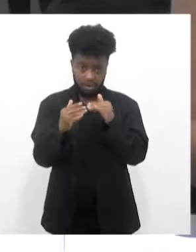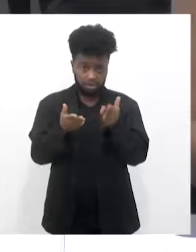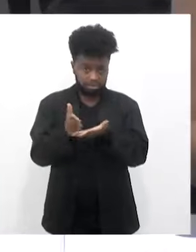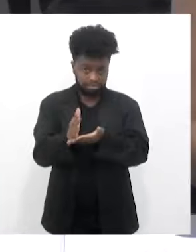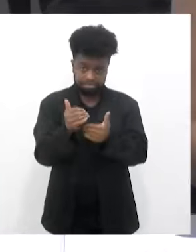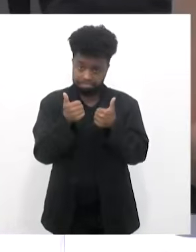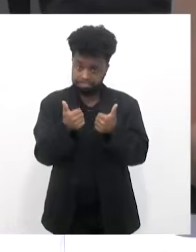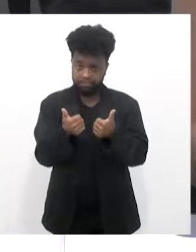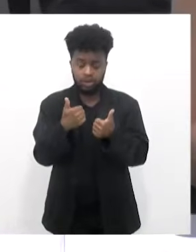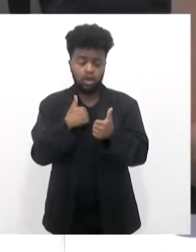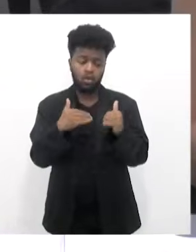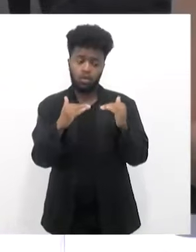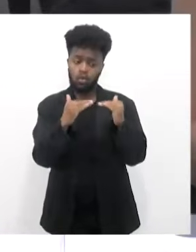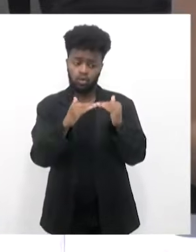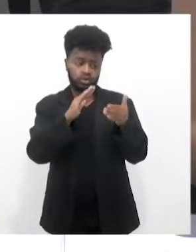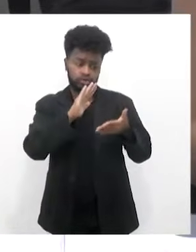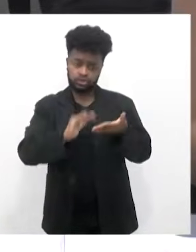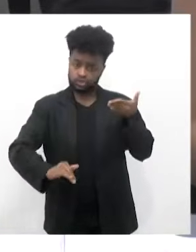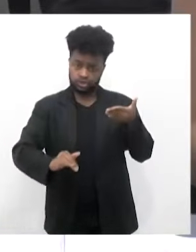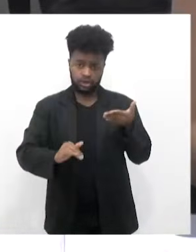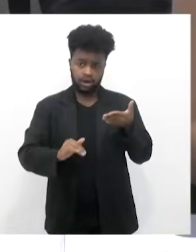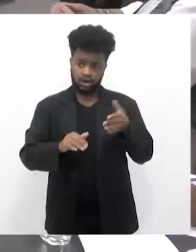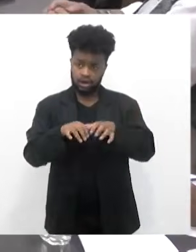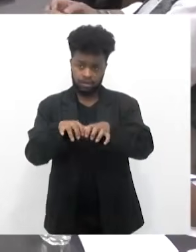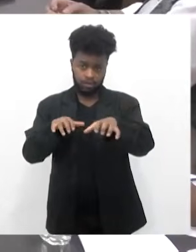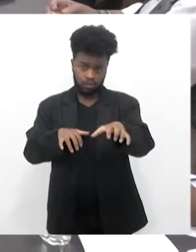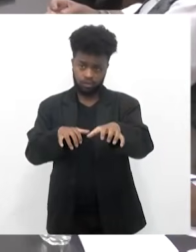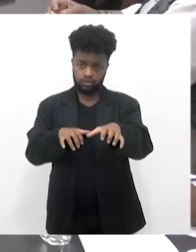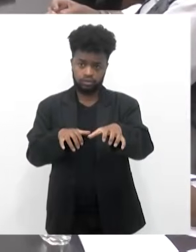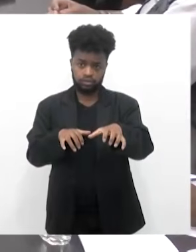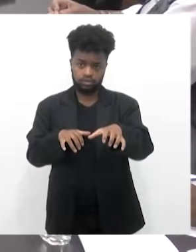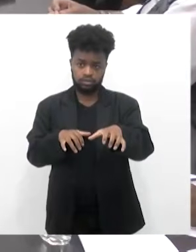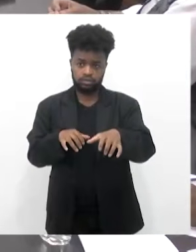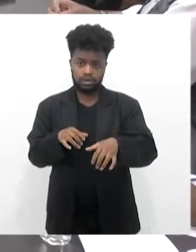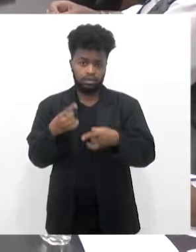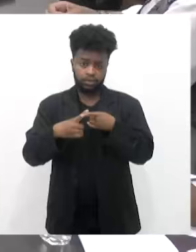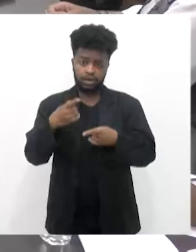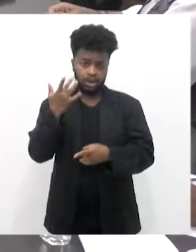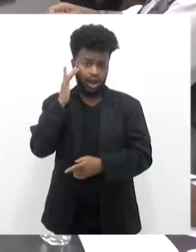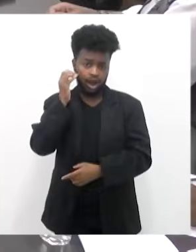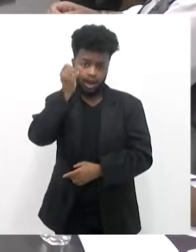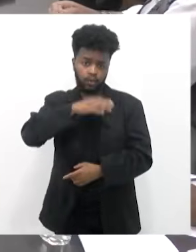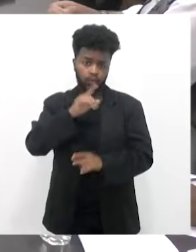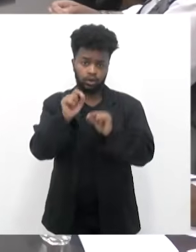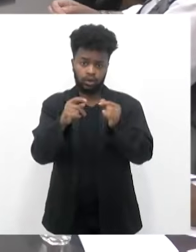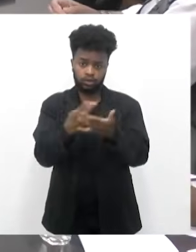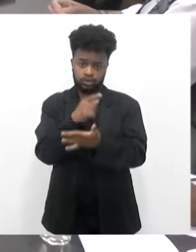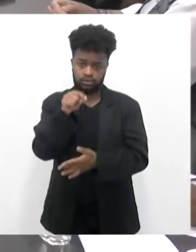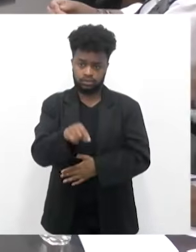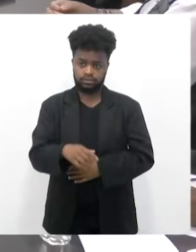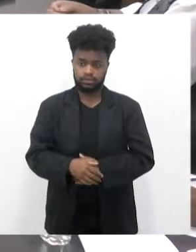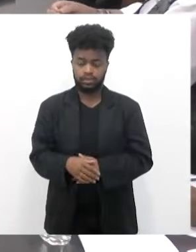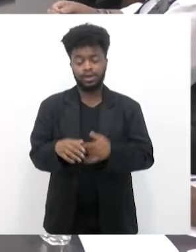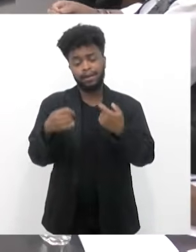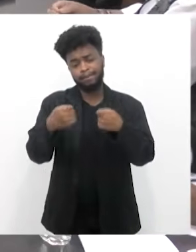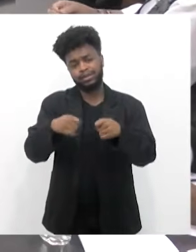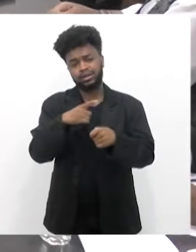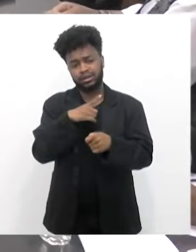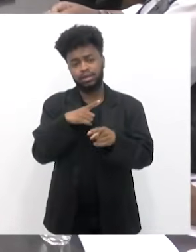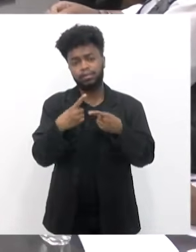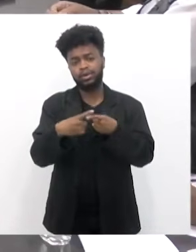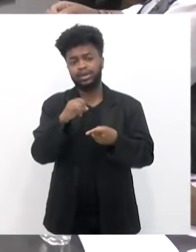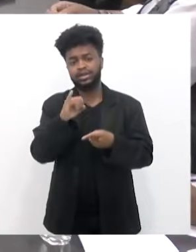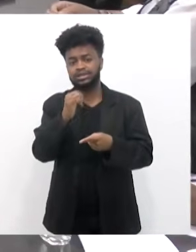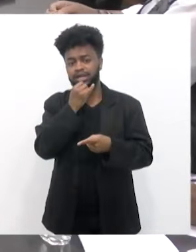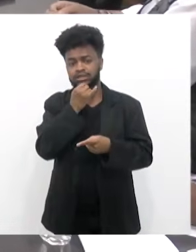até a favor de acabar com essa questão de remoto, porque é um absurdo que acontece hoje na casa. Não, tem que ter a previsão num caso